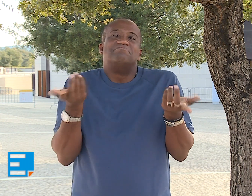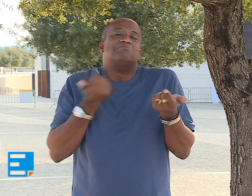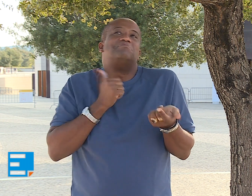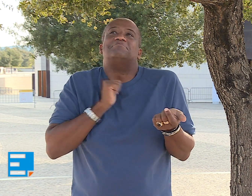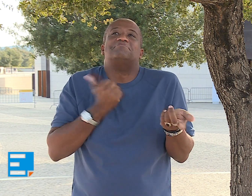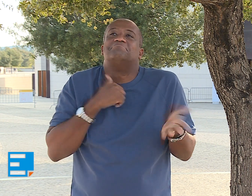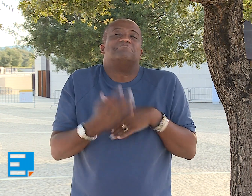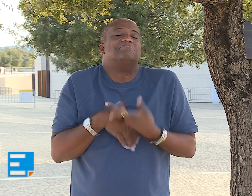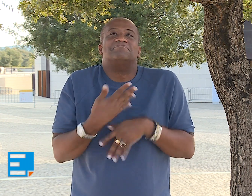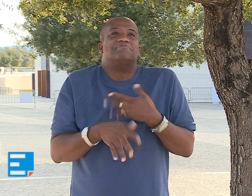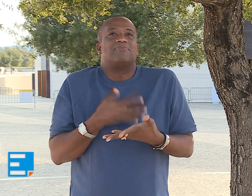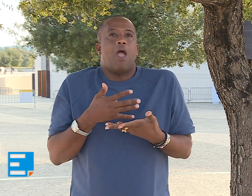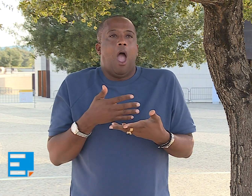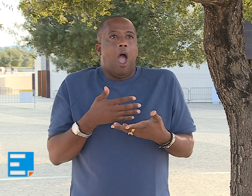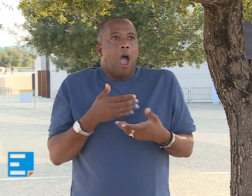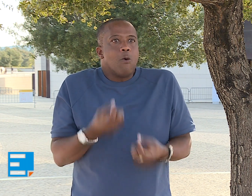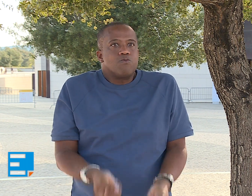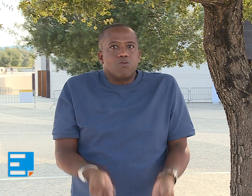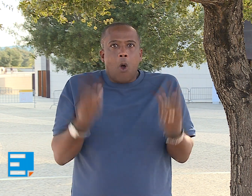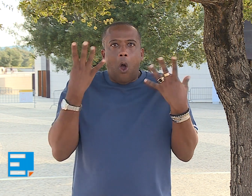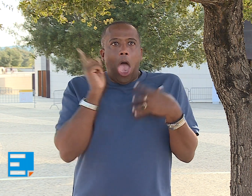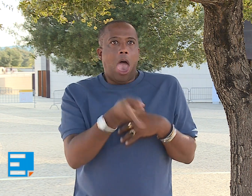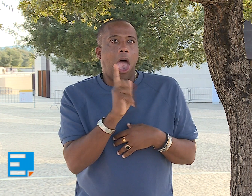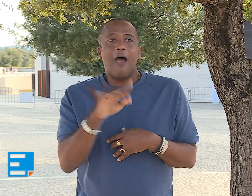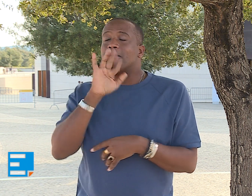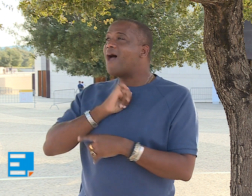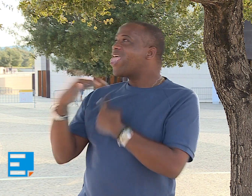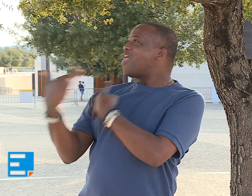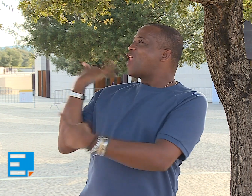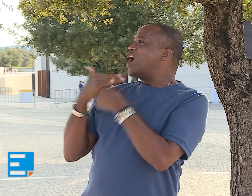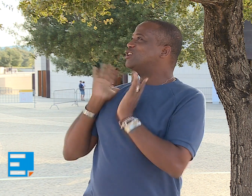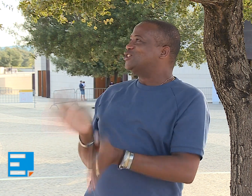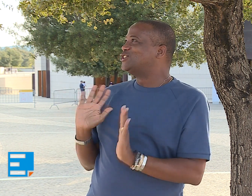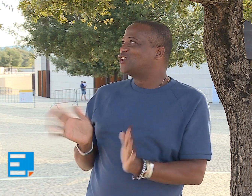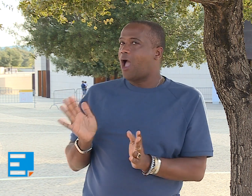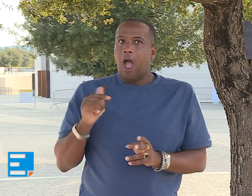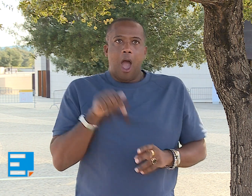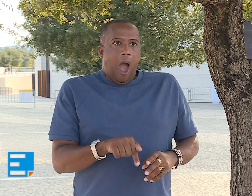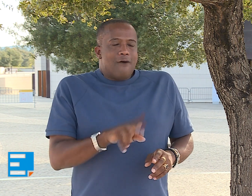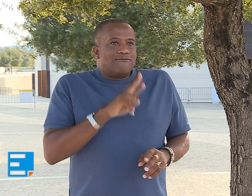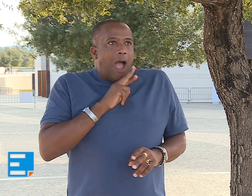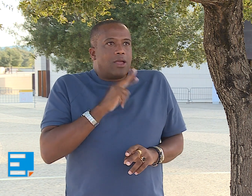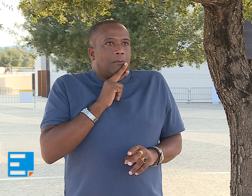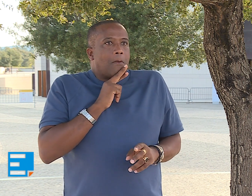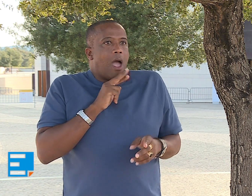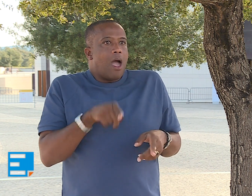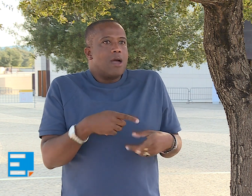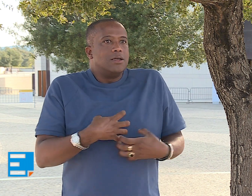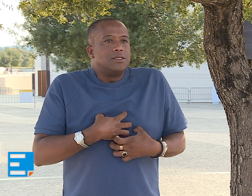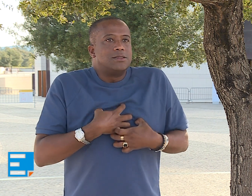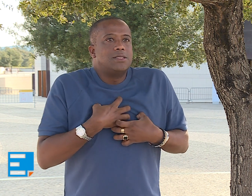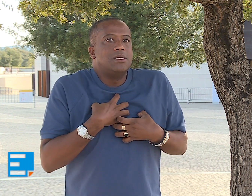era transmitida. A minha mãe, de facto, foi uma pessoa influente na minha